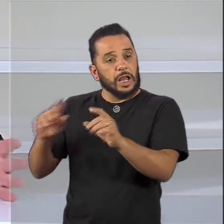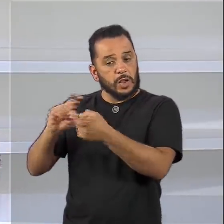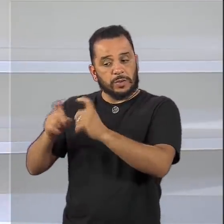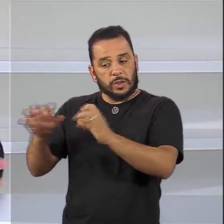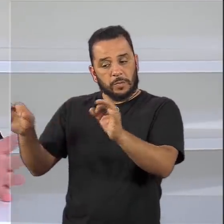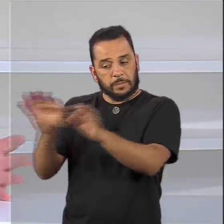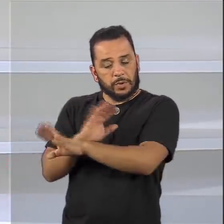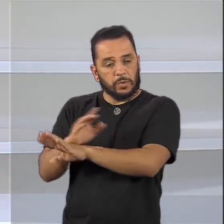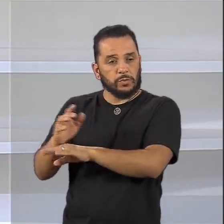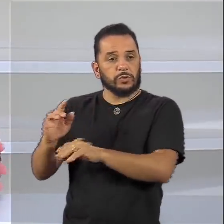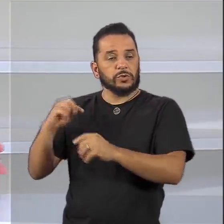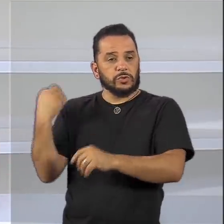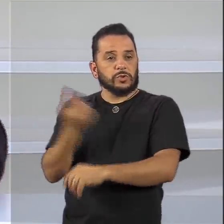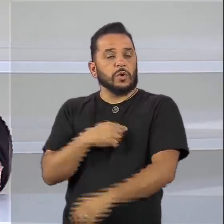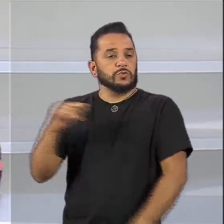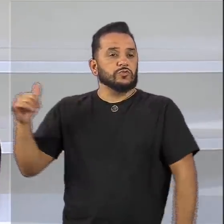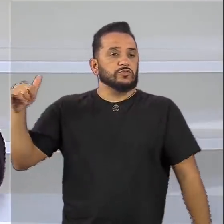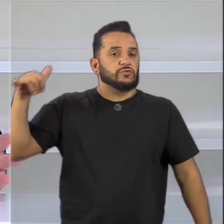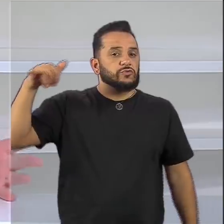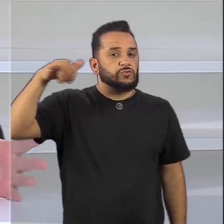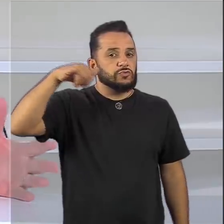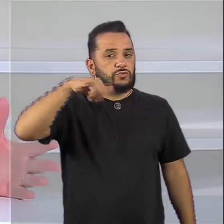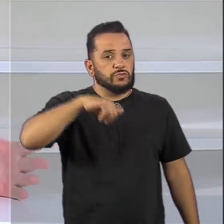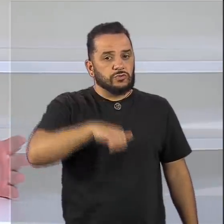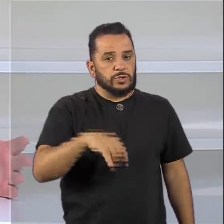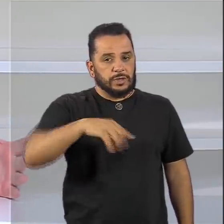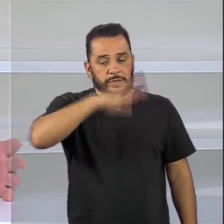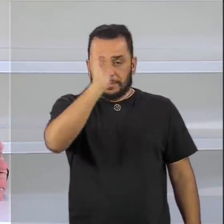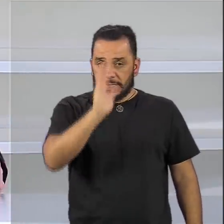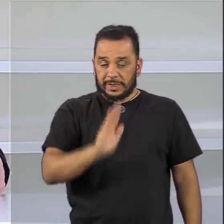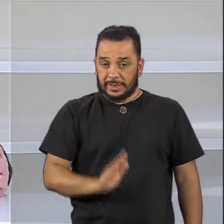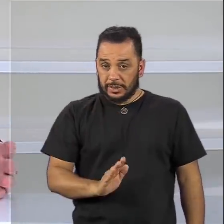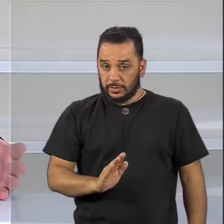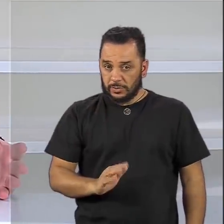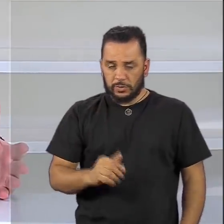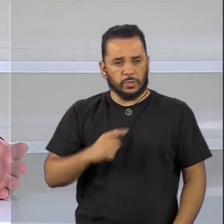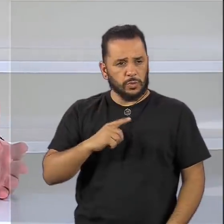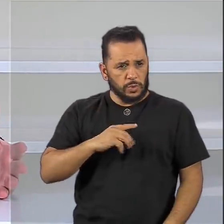com a definição do candidato do PT, etc. e tal. O Lula